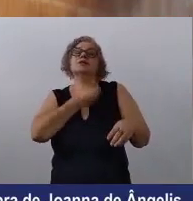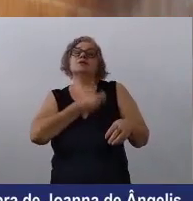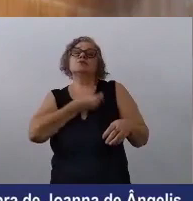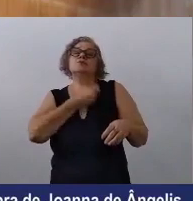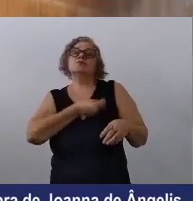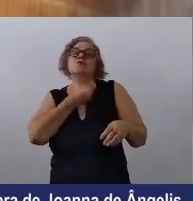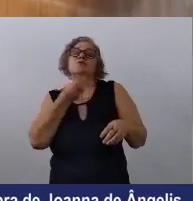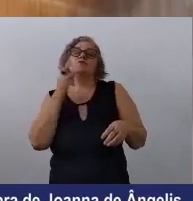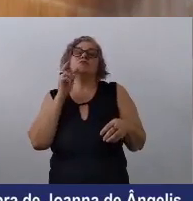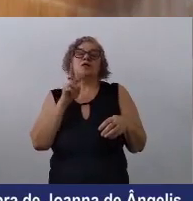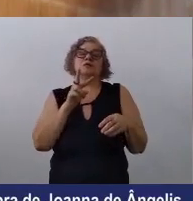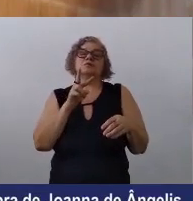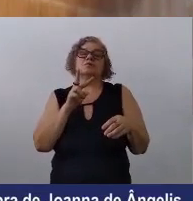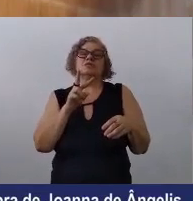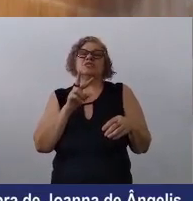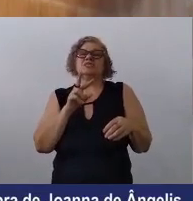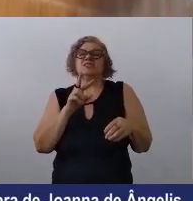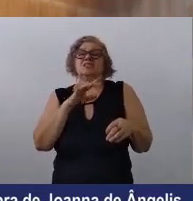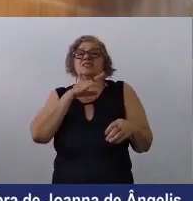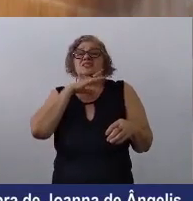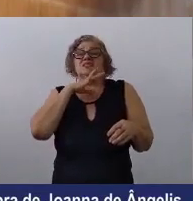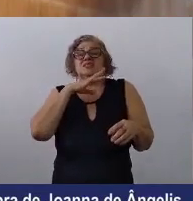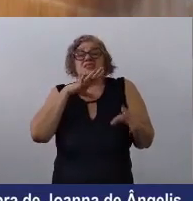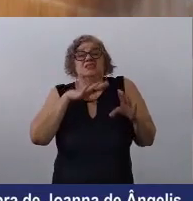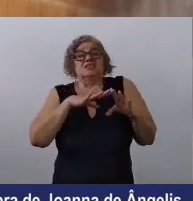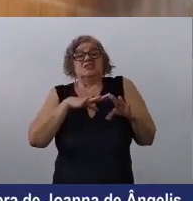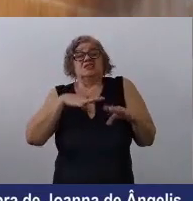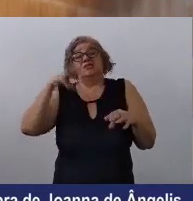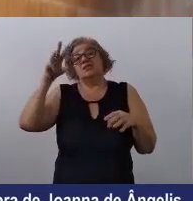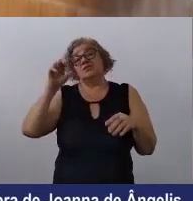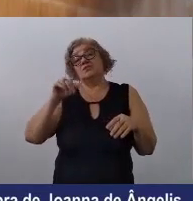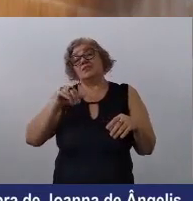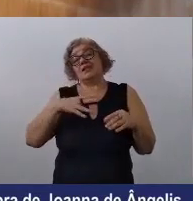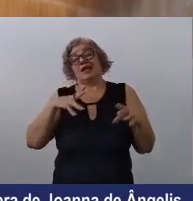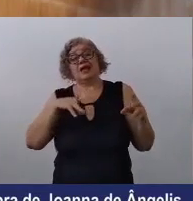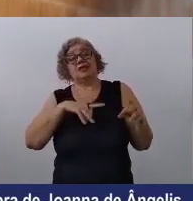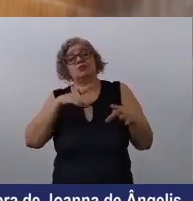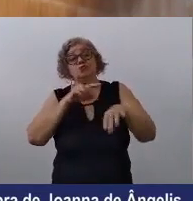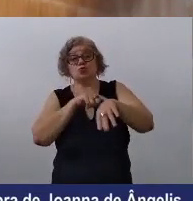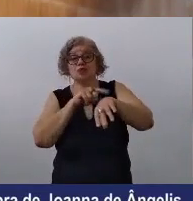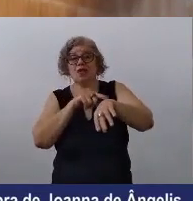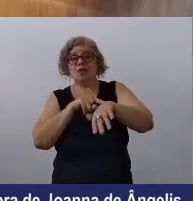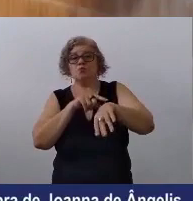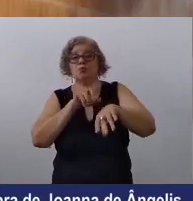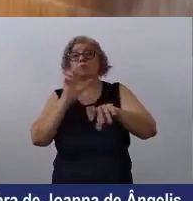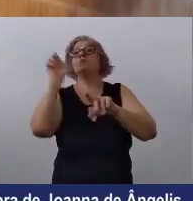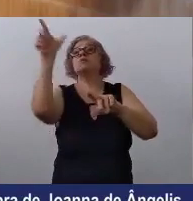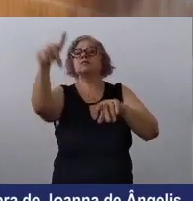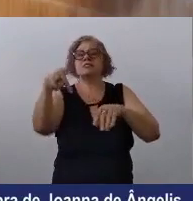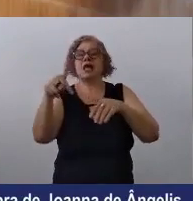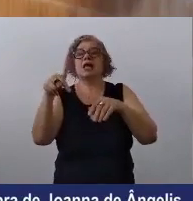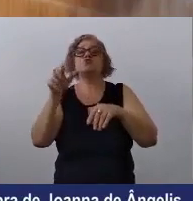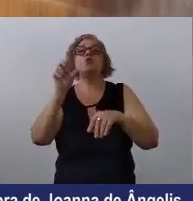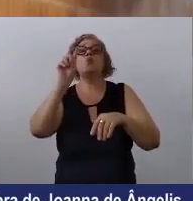Estávamos vivendo os horrores da Idade Média. 1000 anos haviam se passado